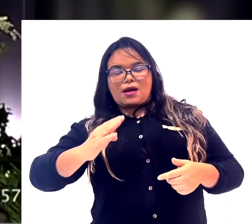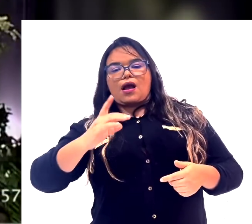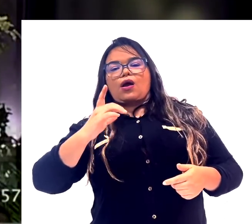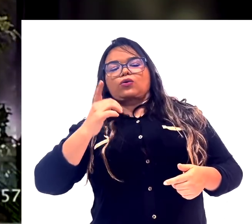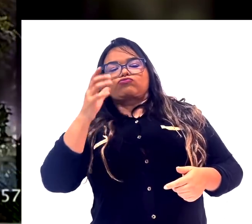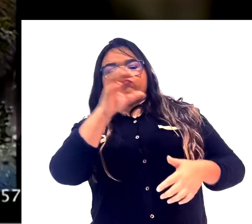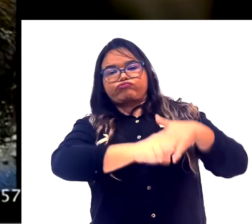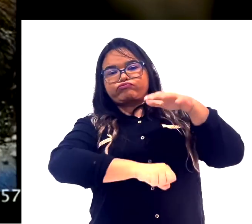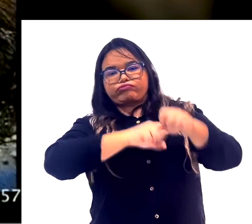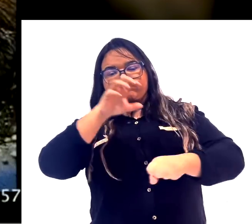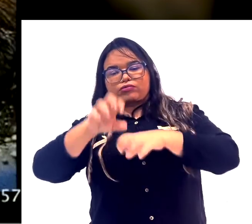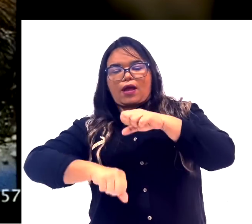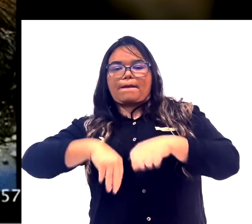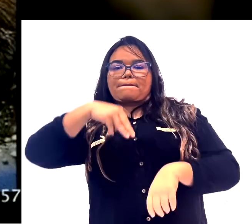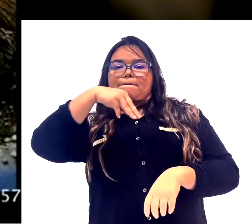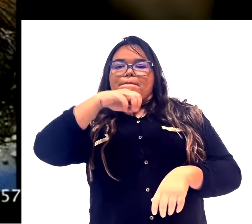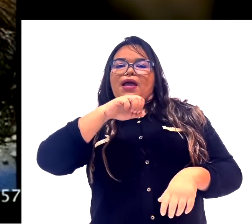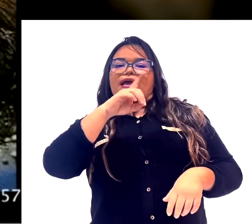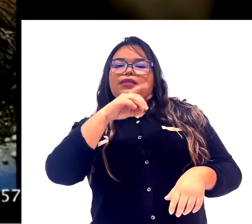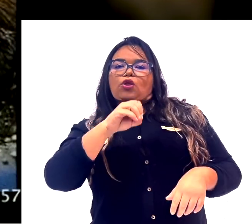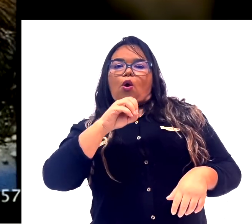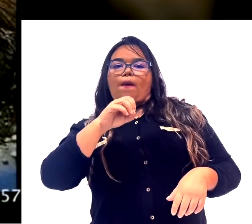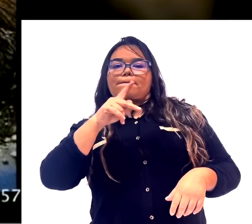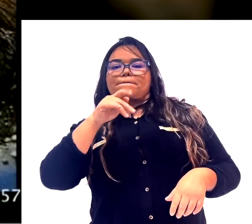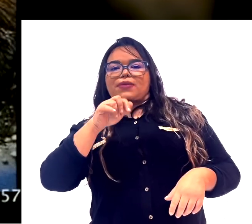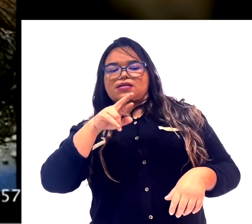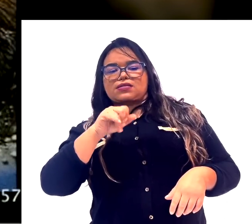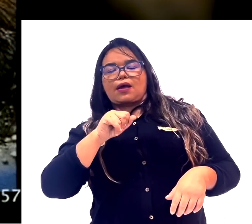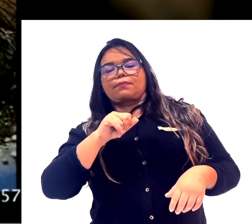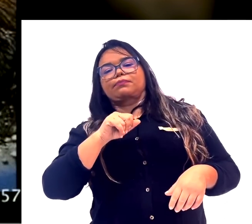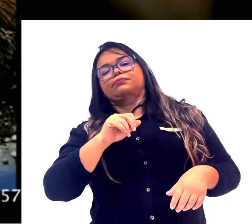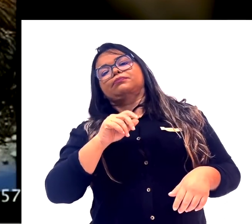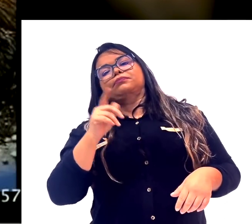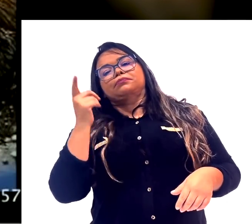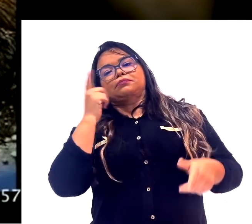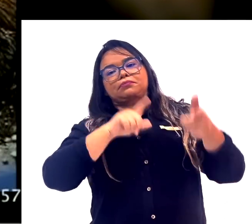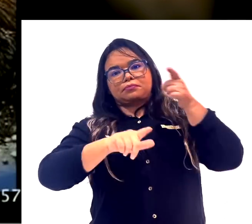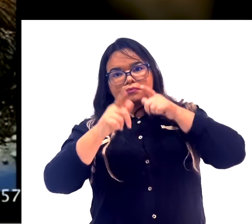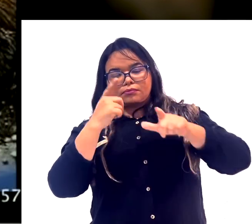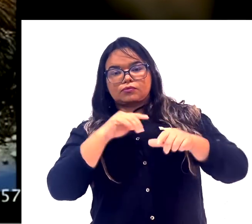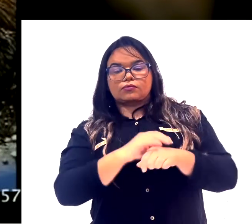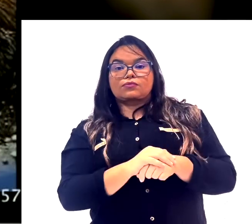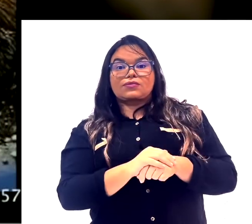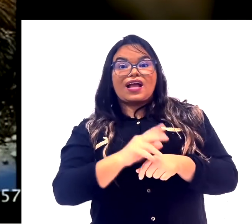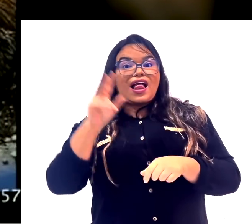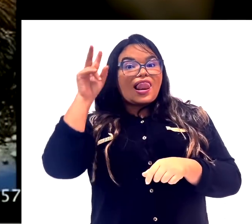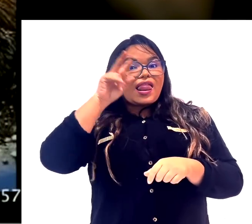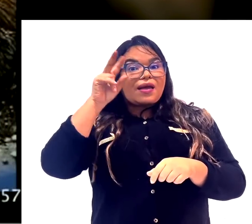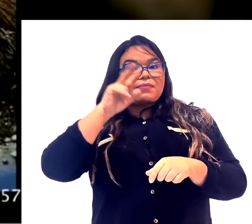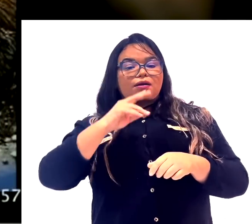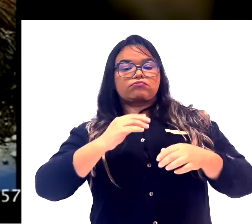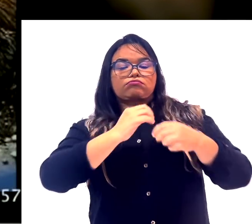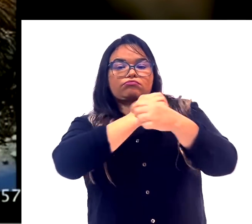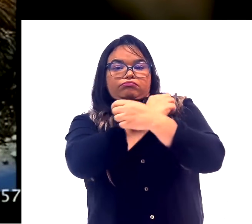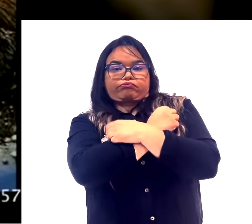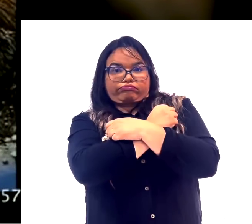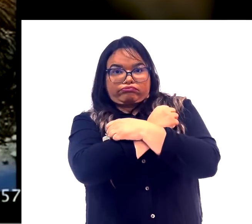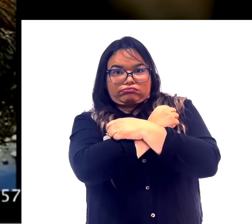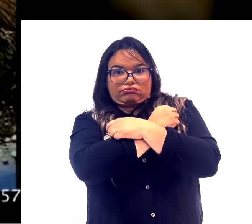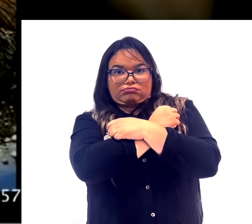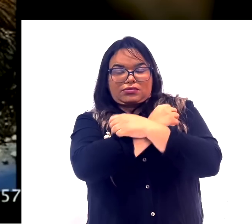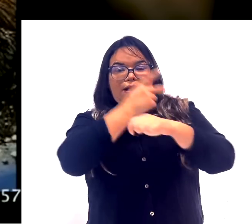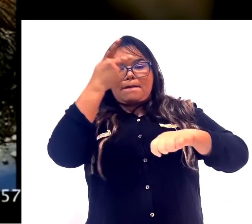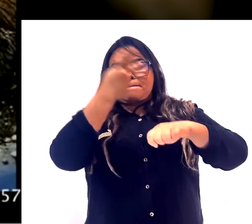A Medo-Pérsia representa, porque aqui vemos um paralelo, aos braços e peito de prata da estátua, e governaram